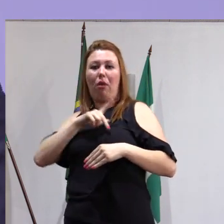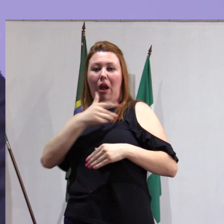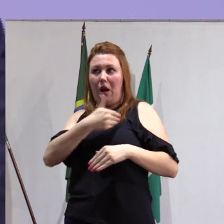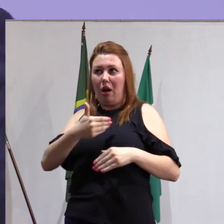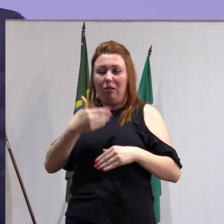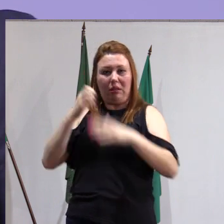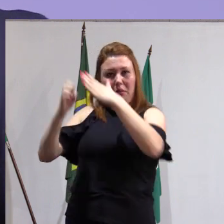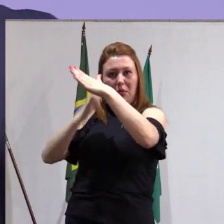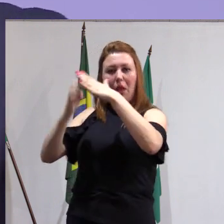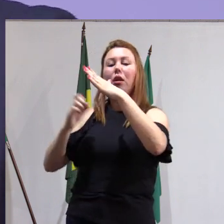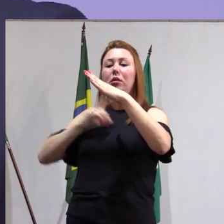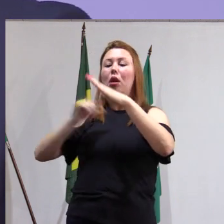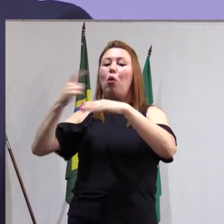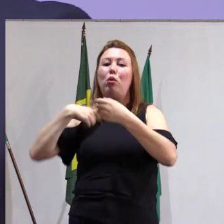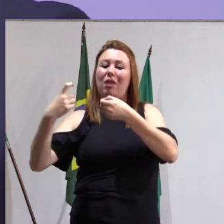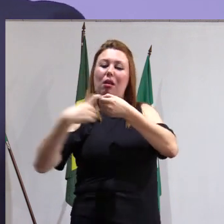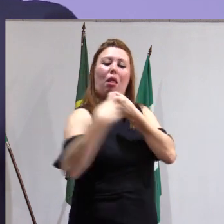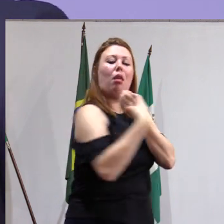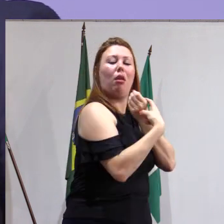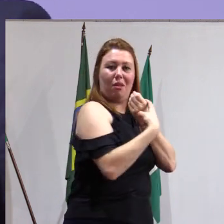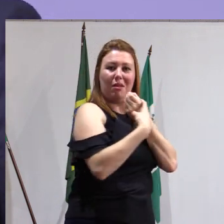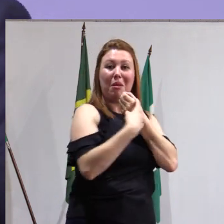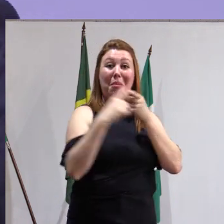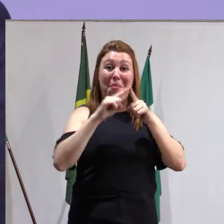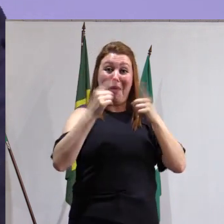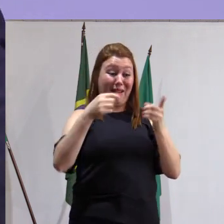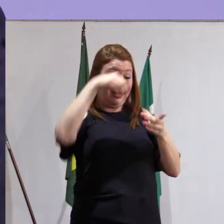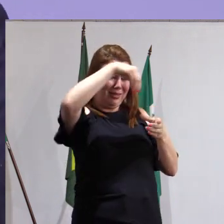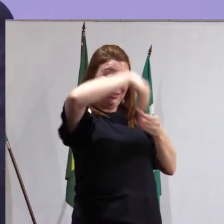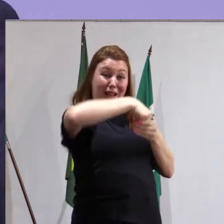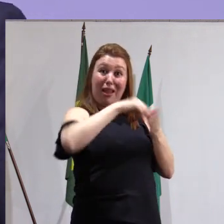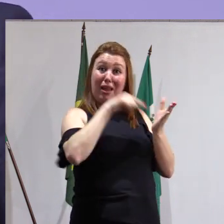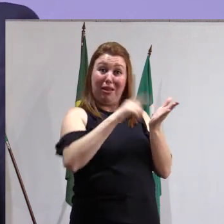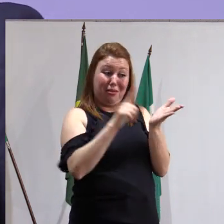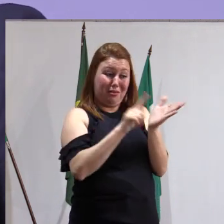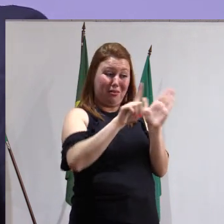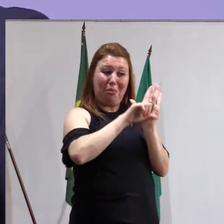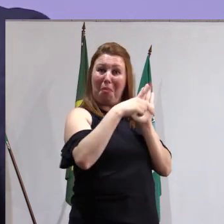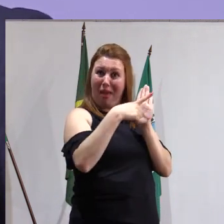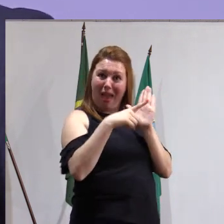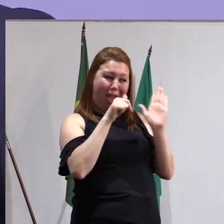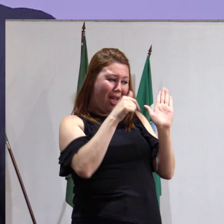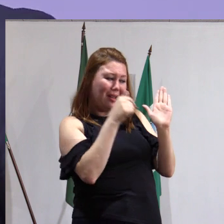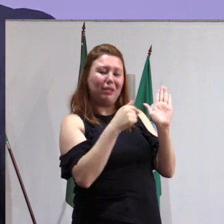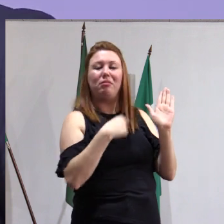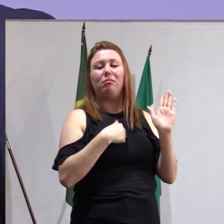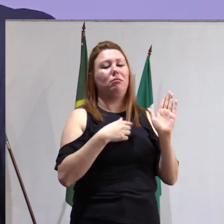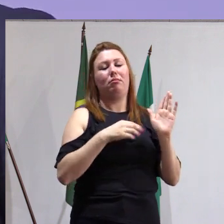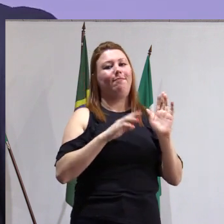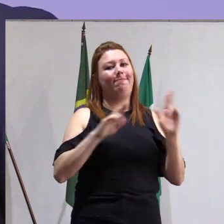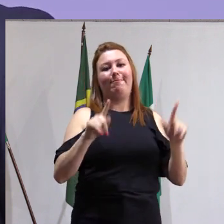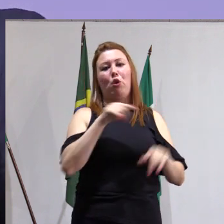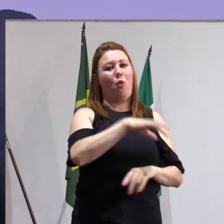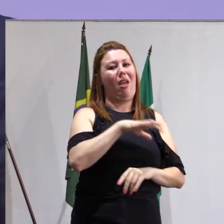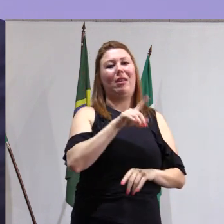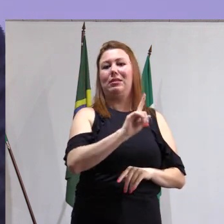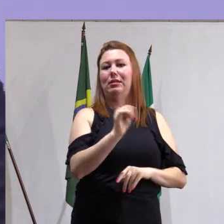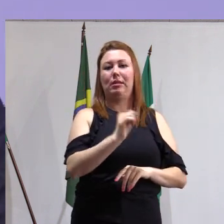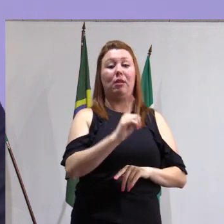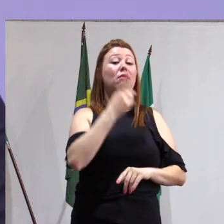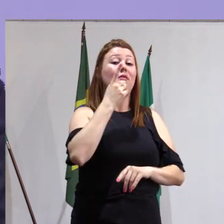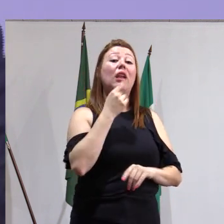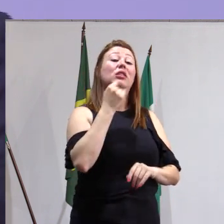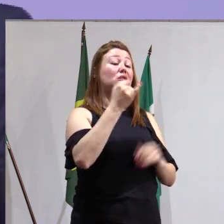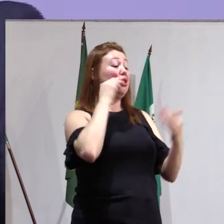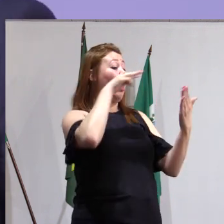Mas não foi isso que está aqui. O que está aqui é uma possibilidade de um contrato de gestão por